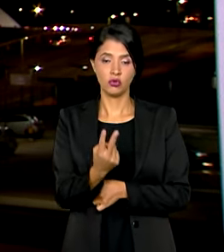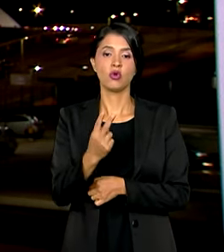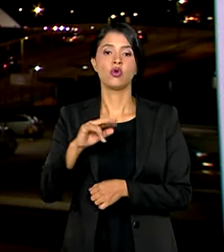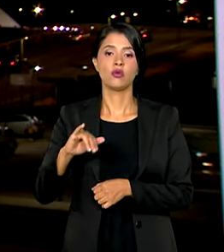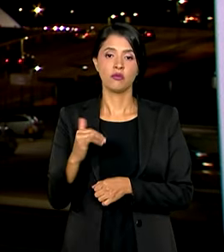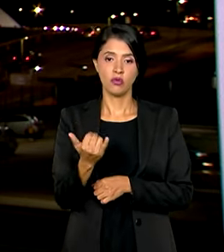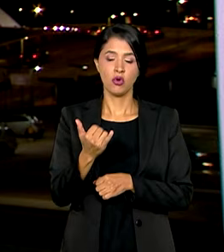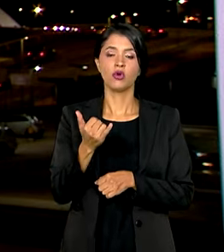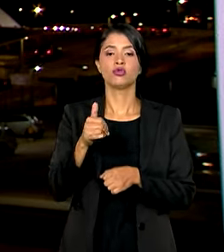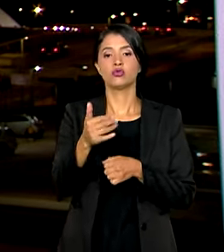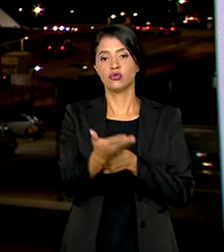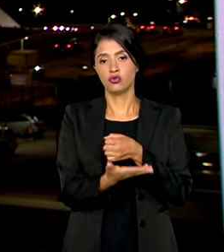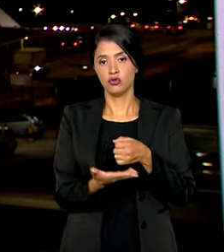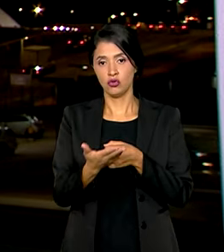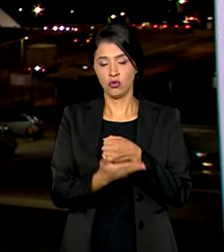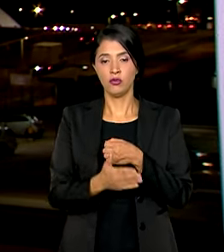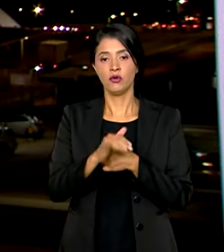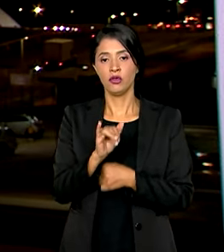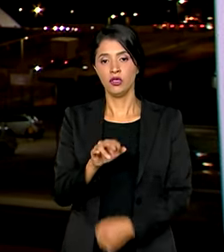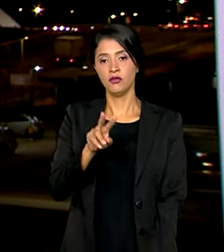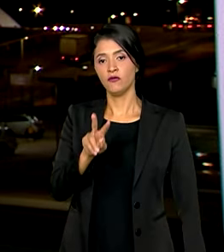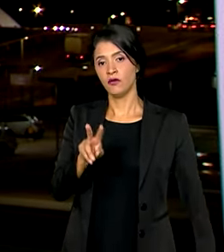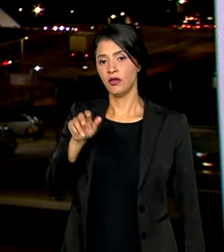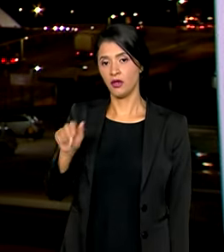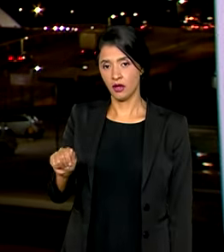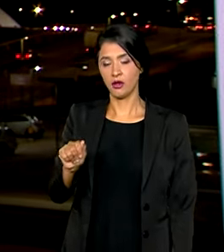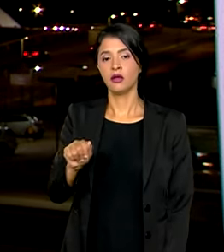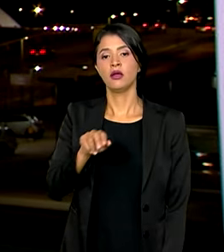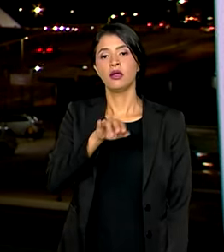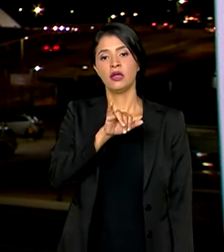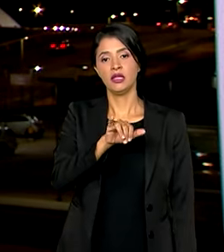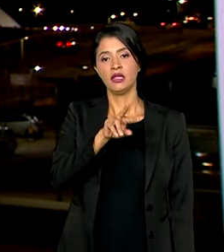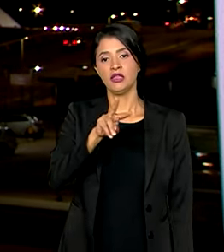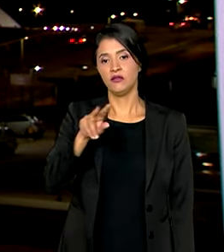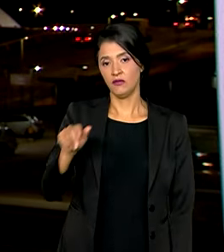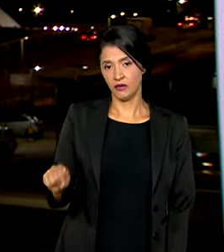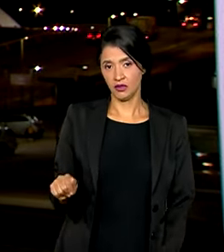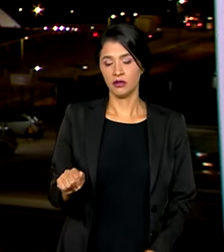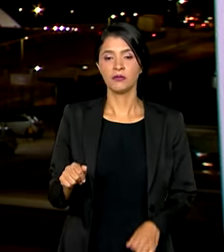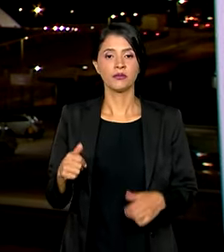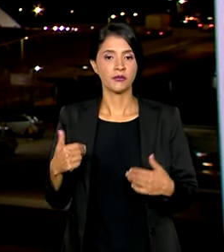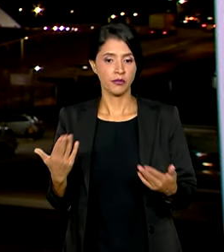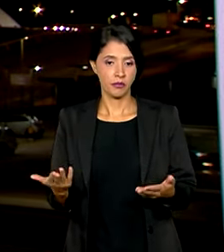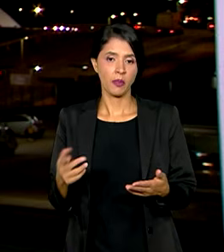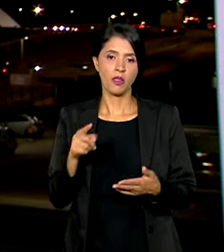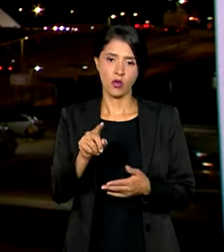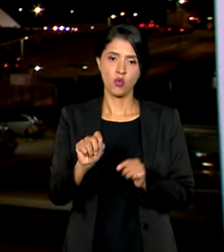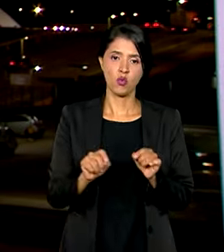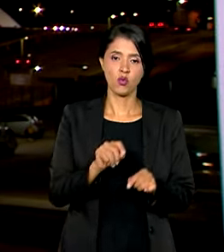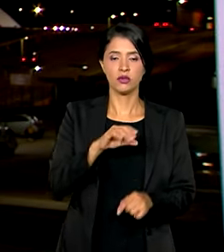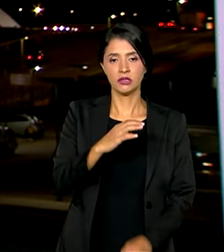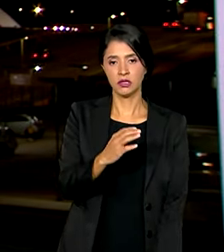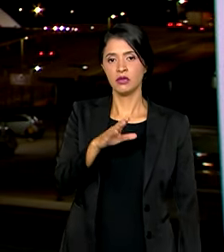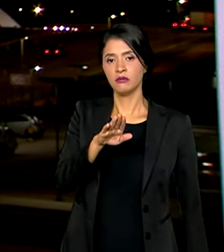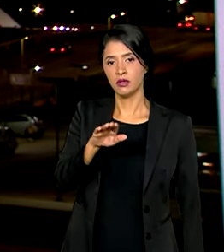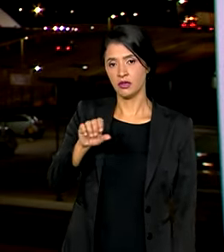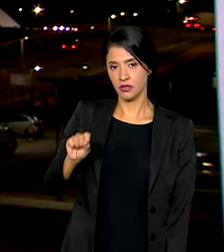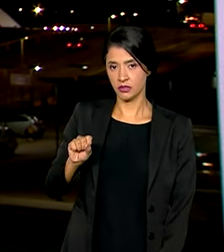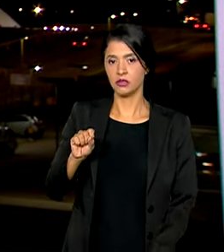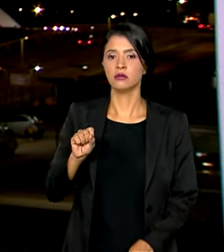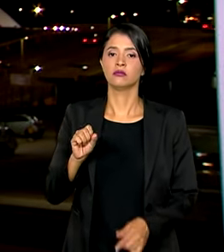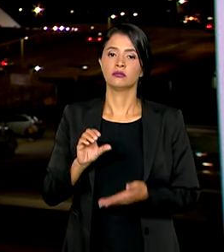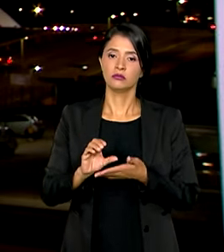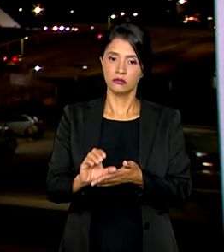2 impostos sobre valor agregado, o IVA, o IVA para muitos. Um deles, o CBS,